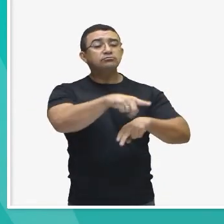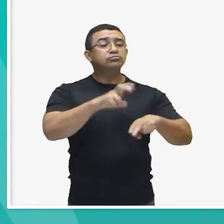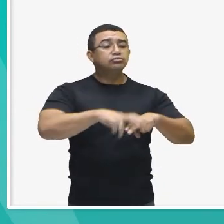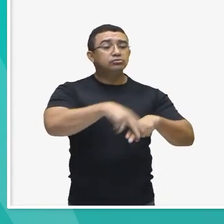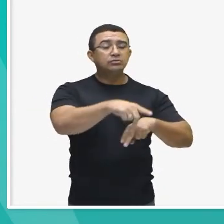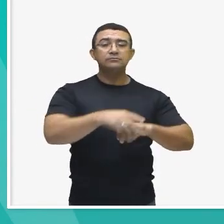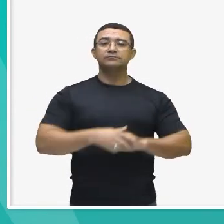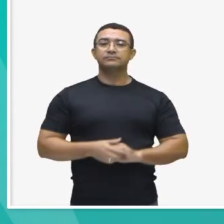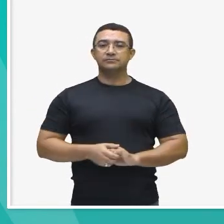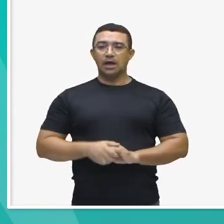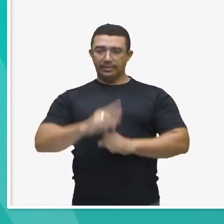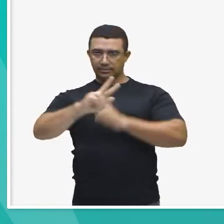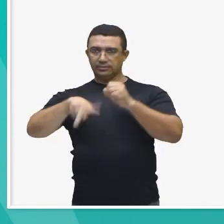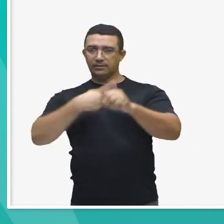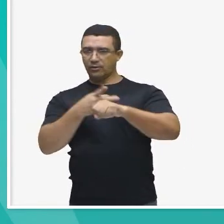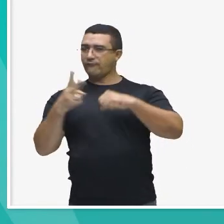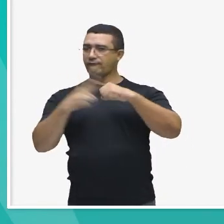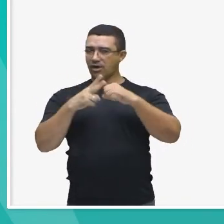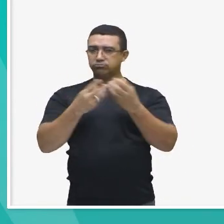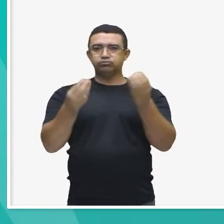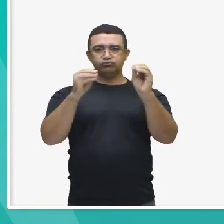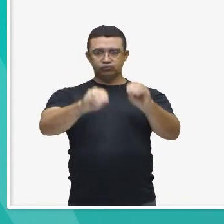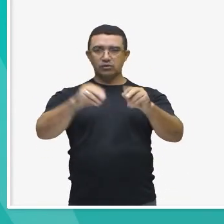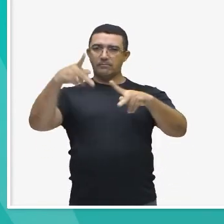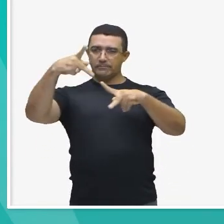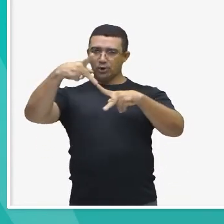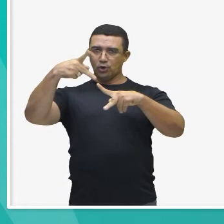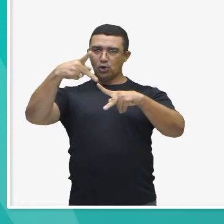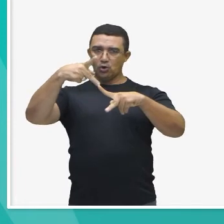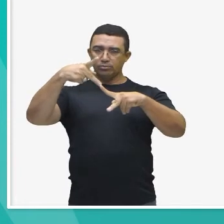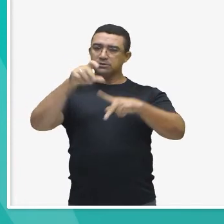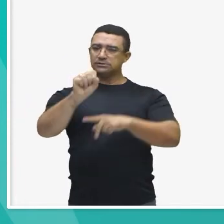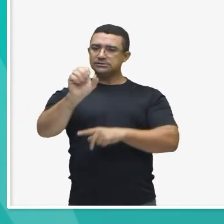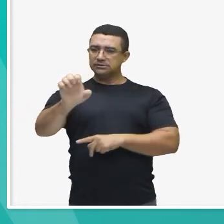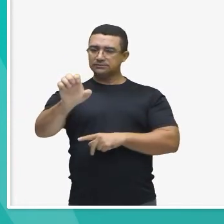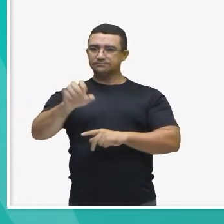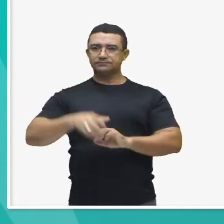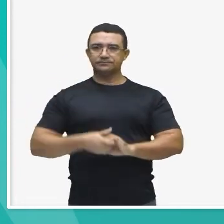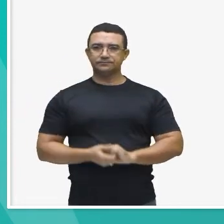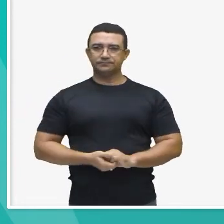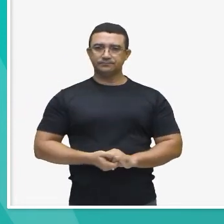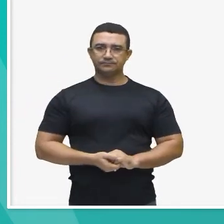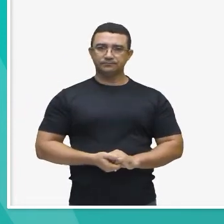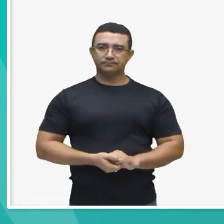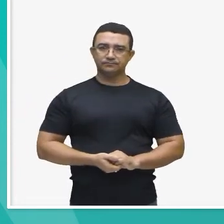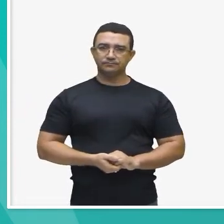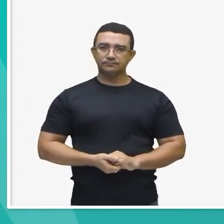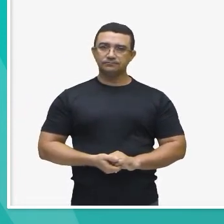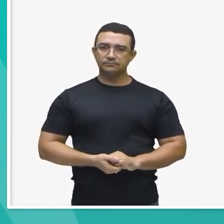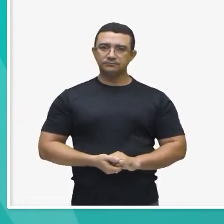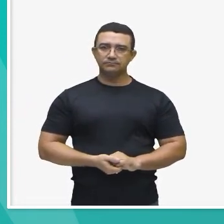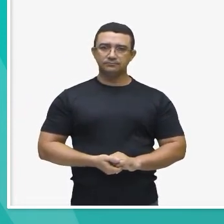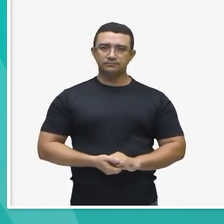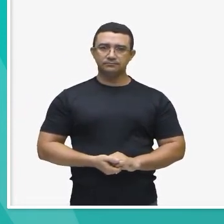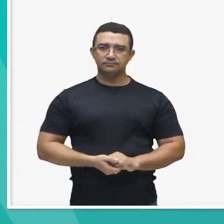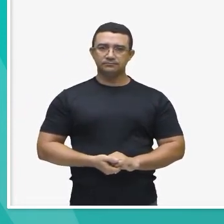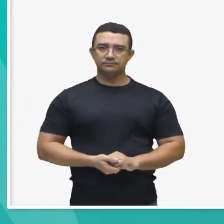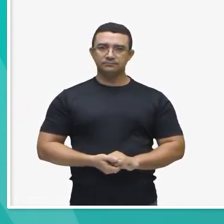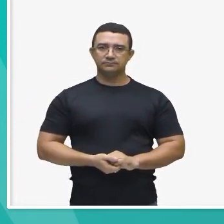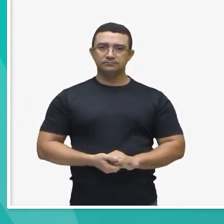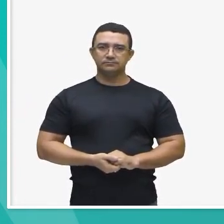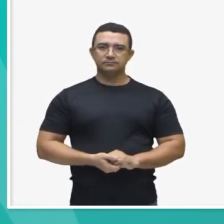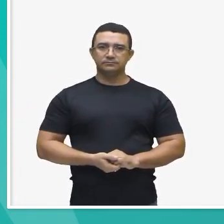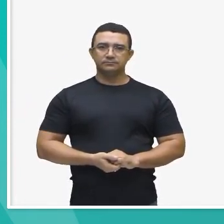tá? Após o verbo vem a posição do pronome aí, a colocação do pronome, o pronome